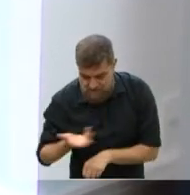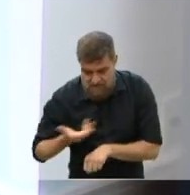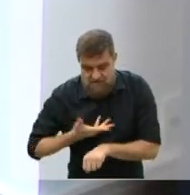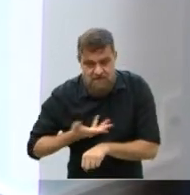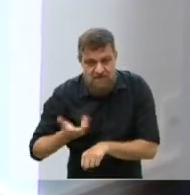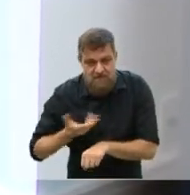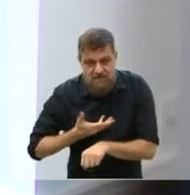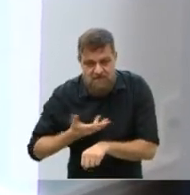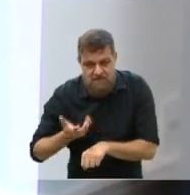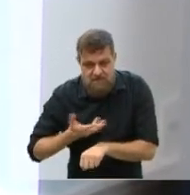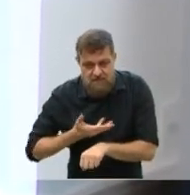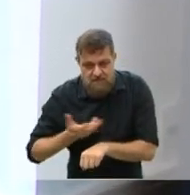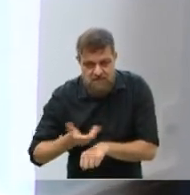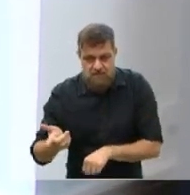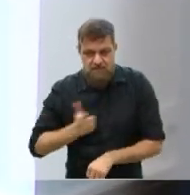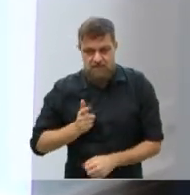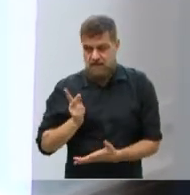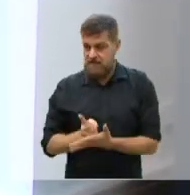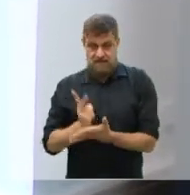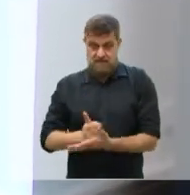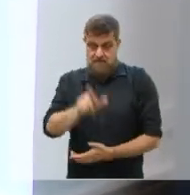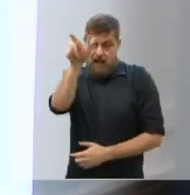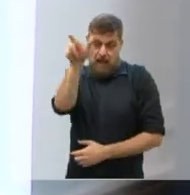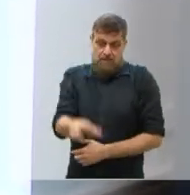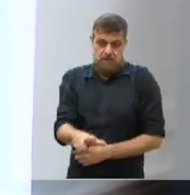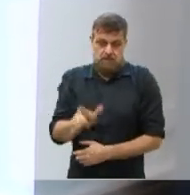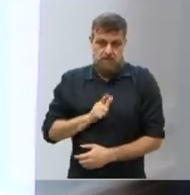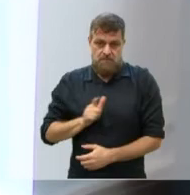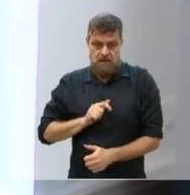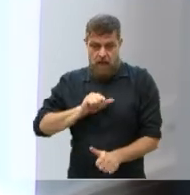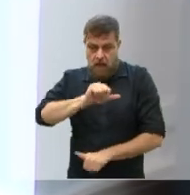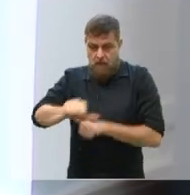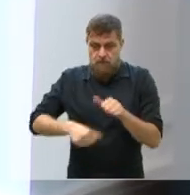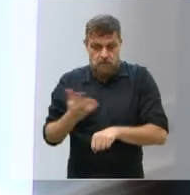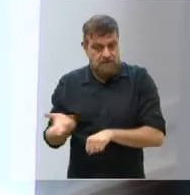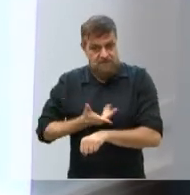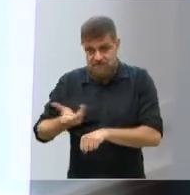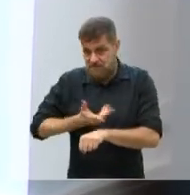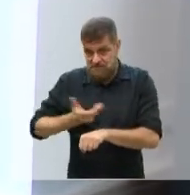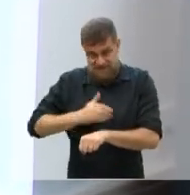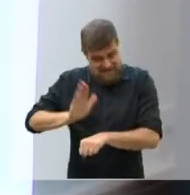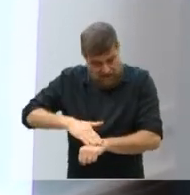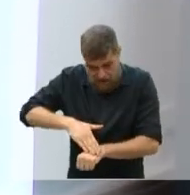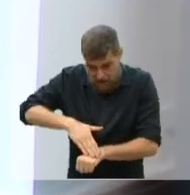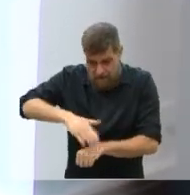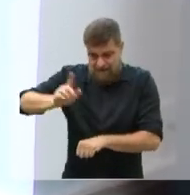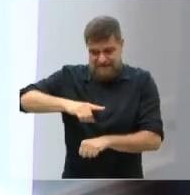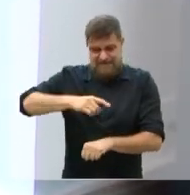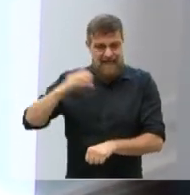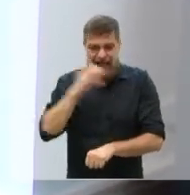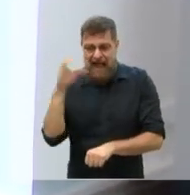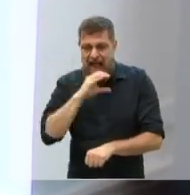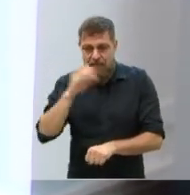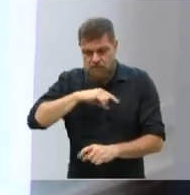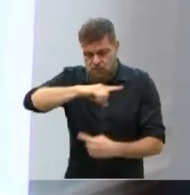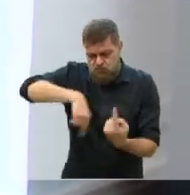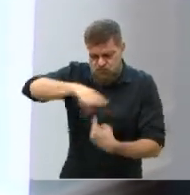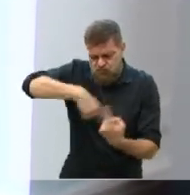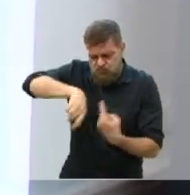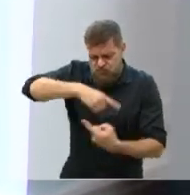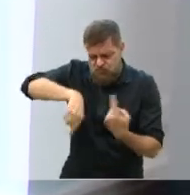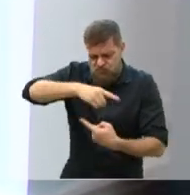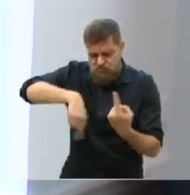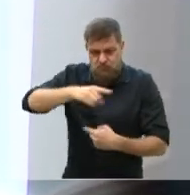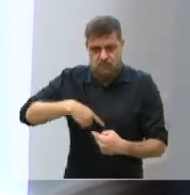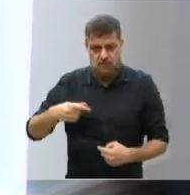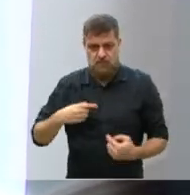aumentando a velocidade angular. Então ela continua a mesma, só que é incrível, ela aumenta a velocidade dela. Fica bem mais rápido. Fica mais rápida. Isso tem